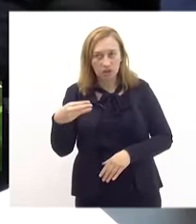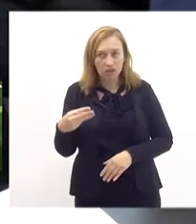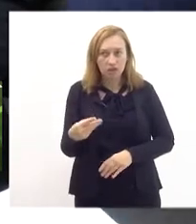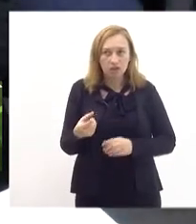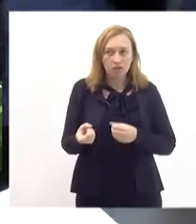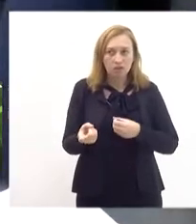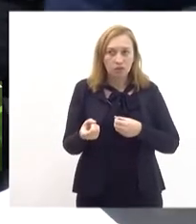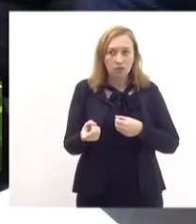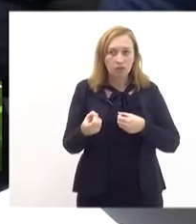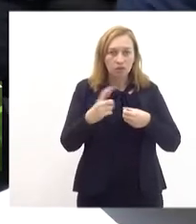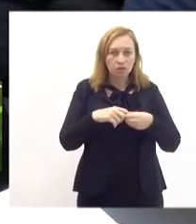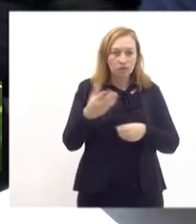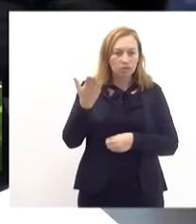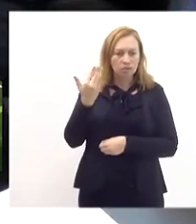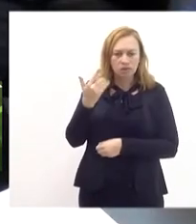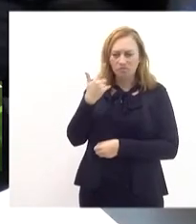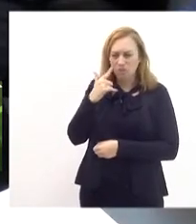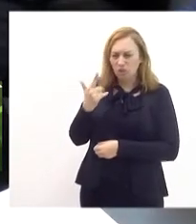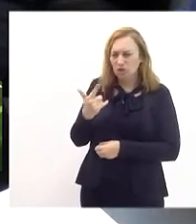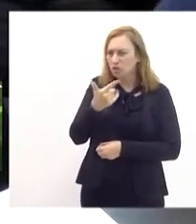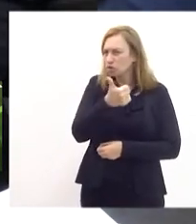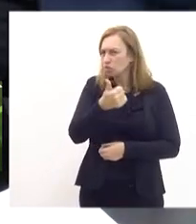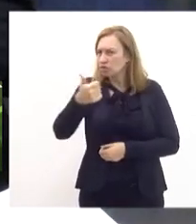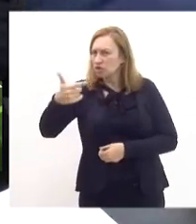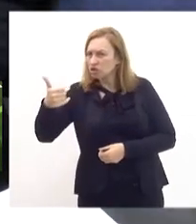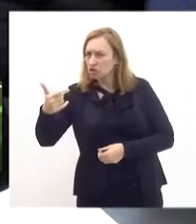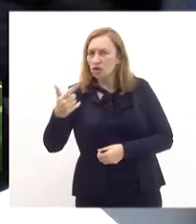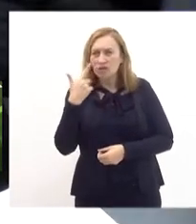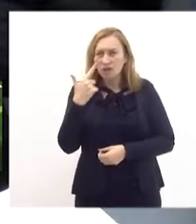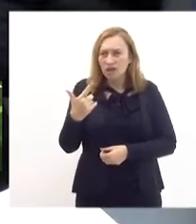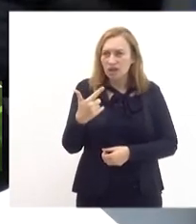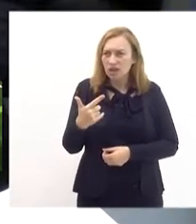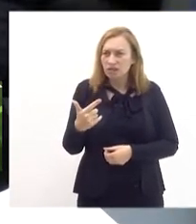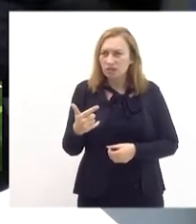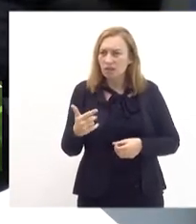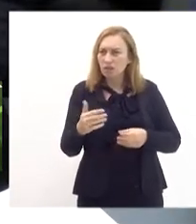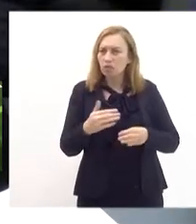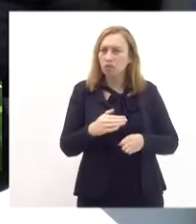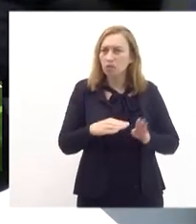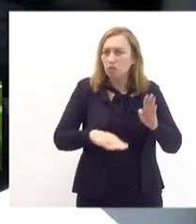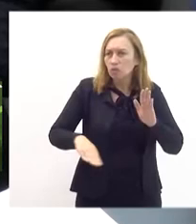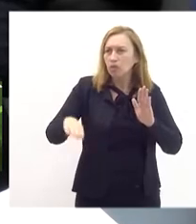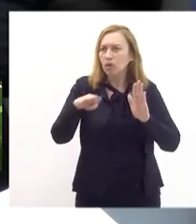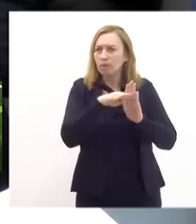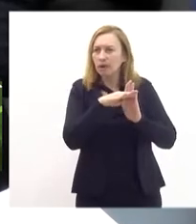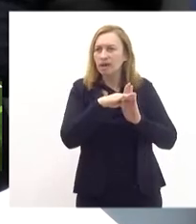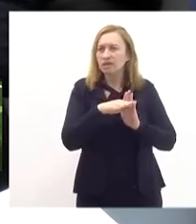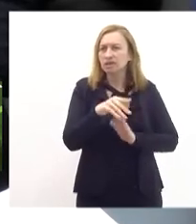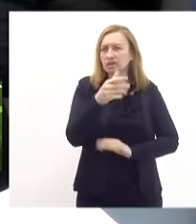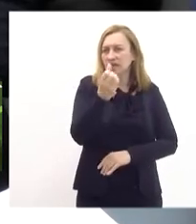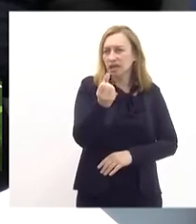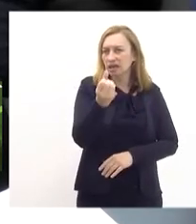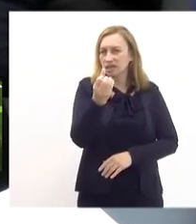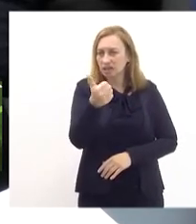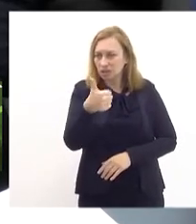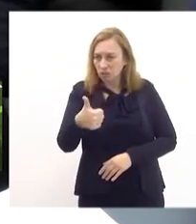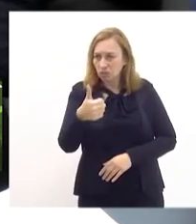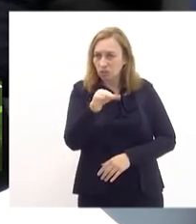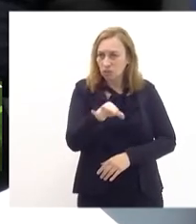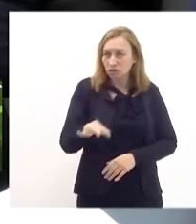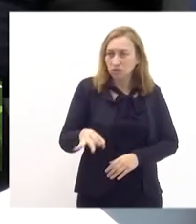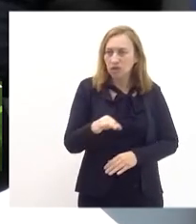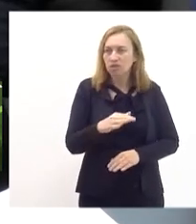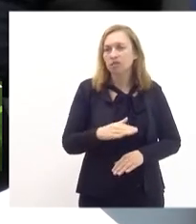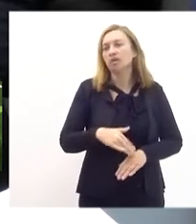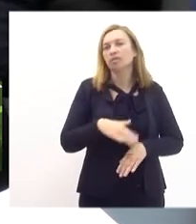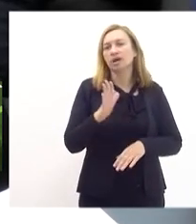LDO de 2022, a gente vai ver que houve um aumento de 61% relacionado ao montante anterior,